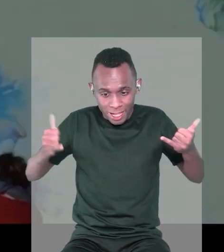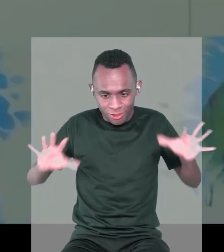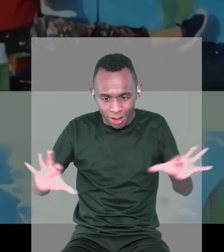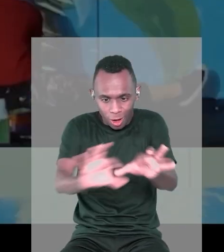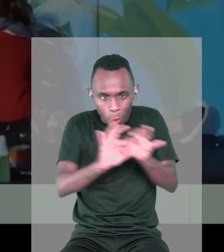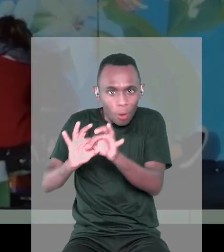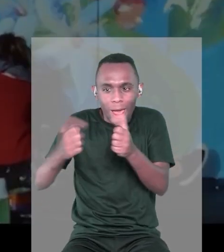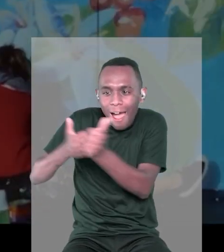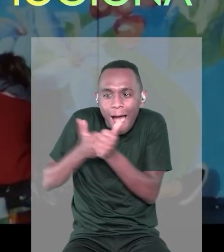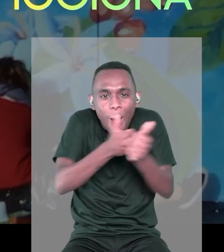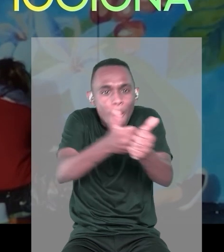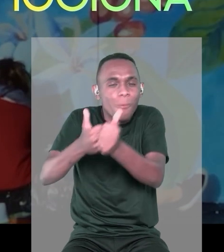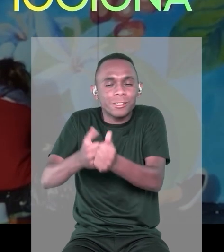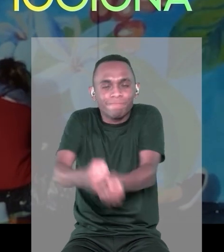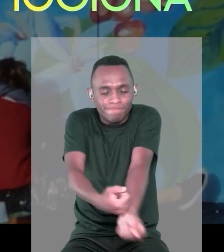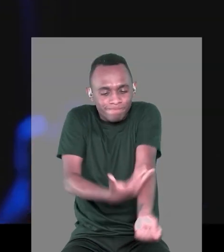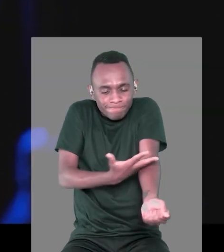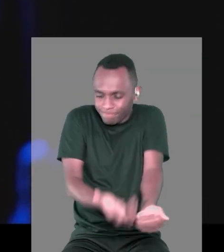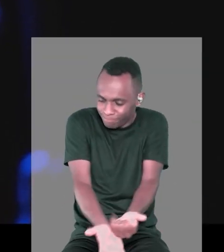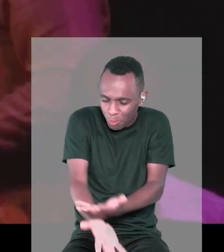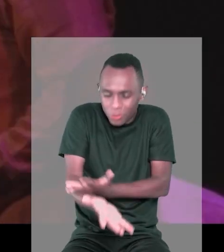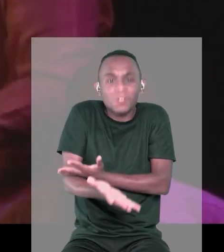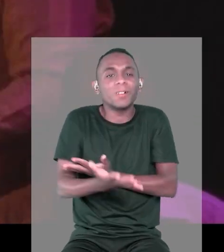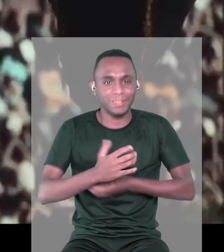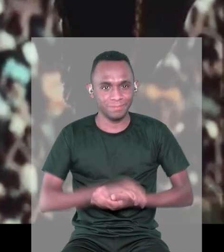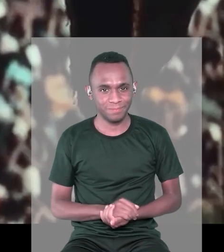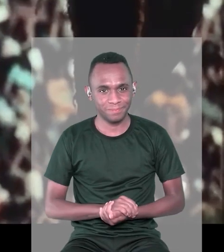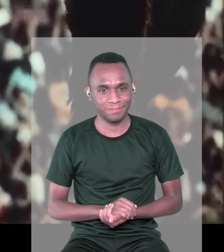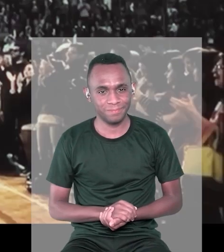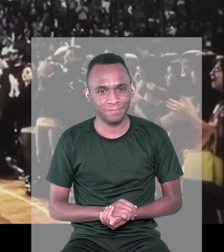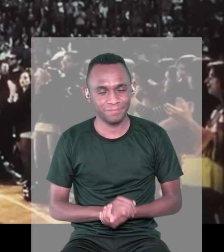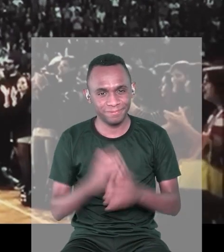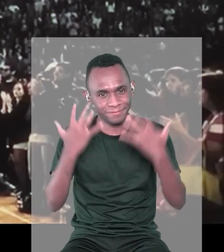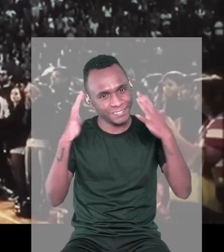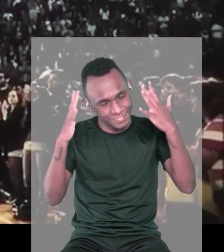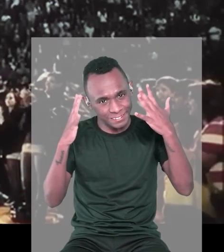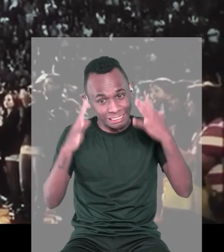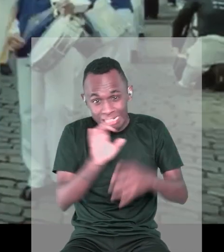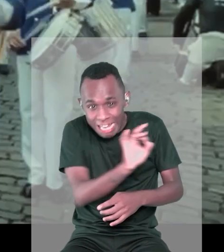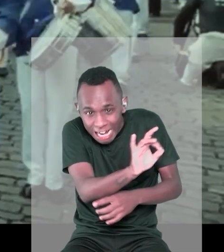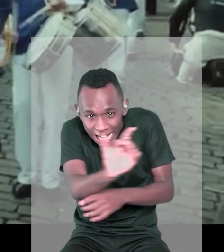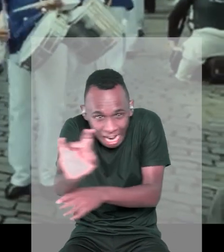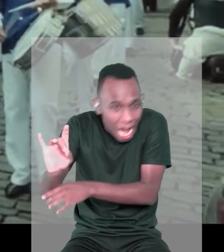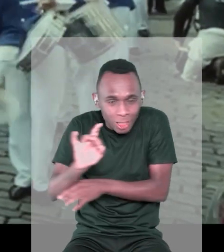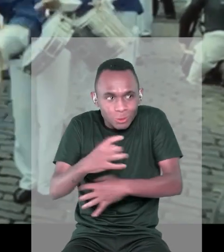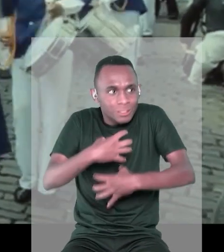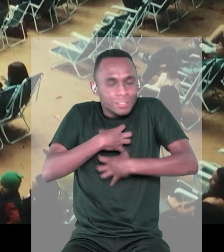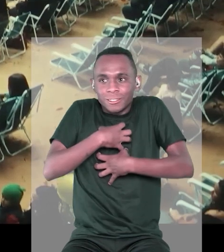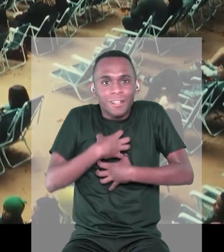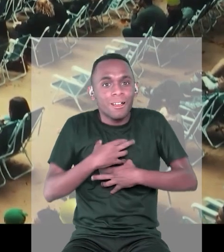teatro, apresentações em praça, apresentações musicais, desfiles